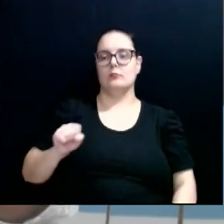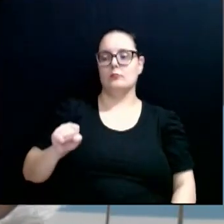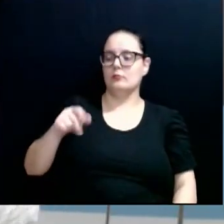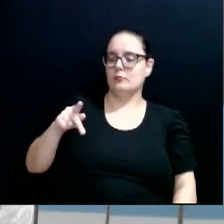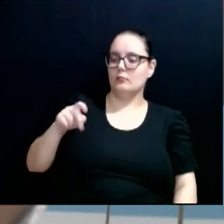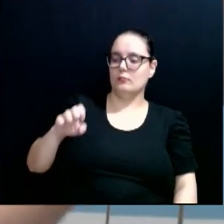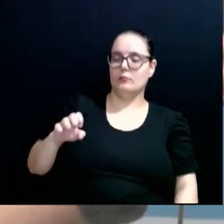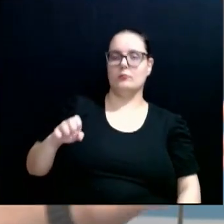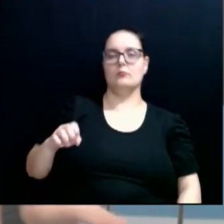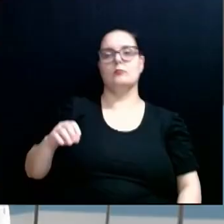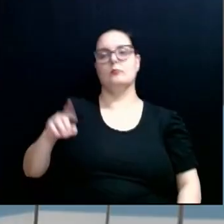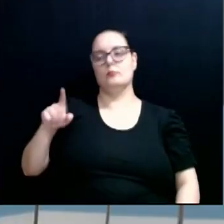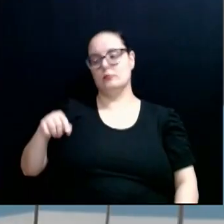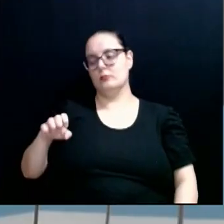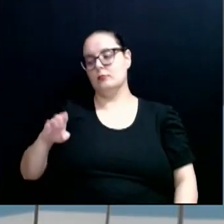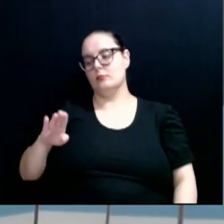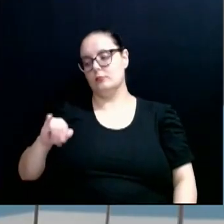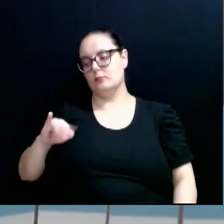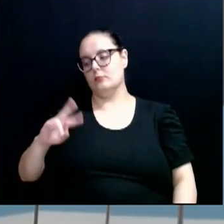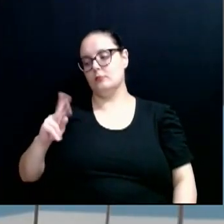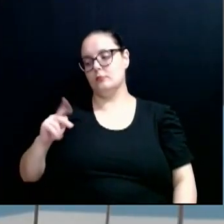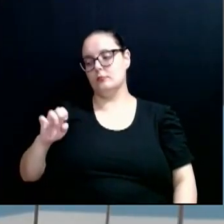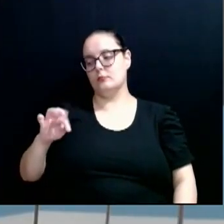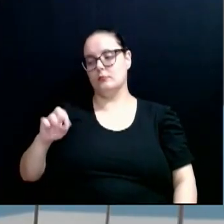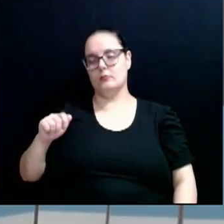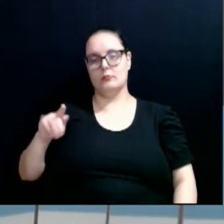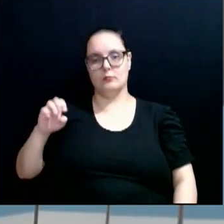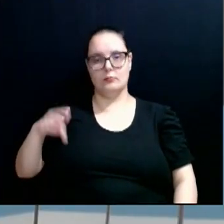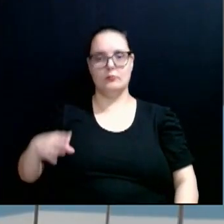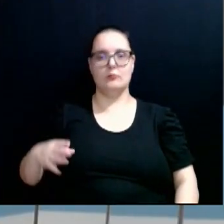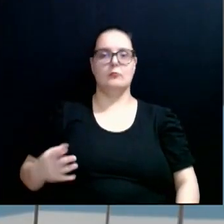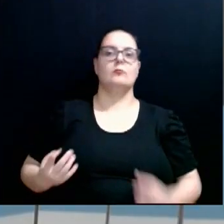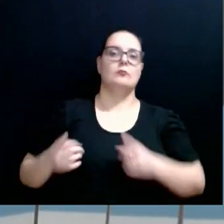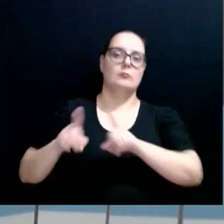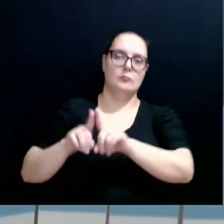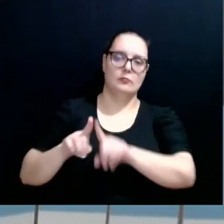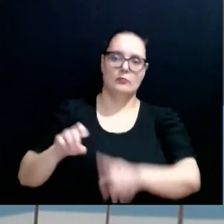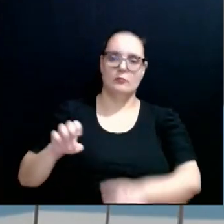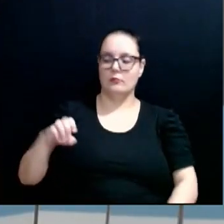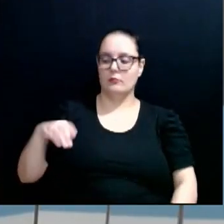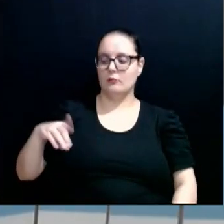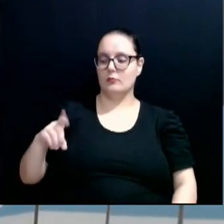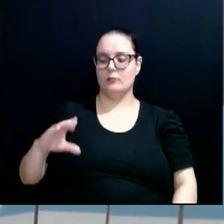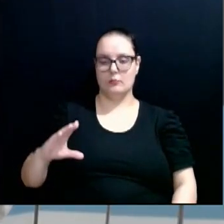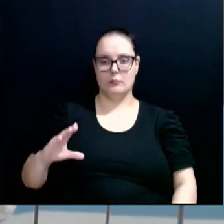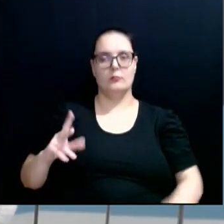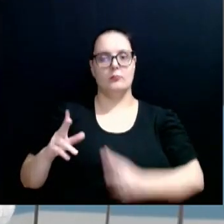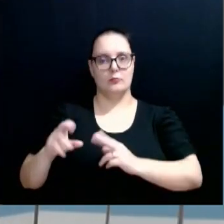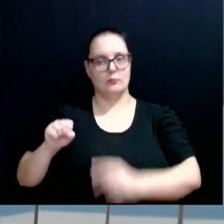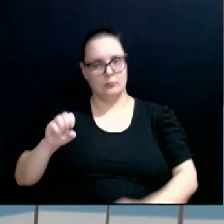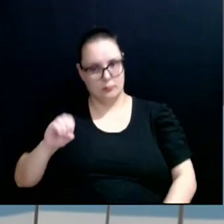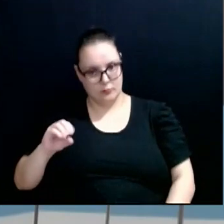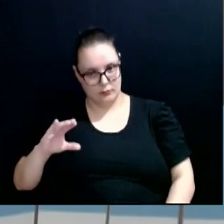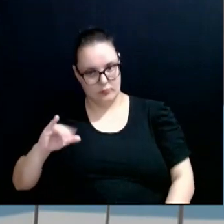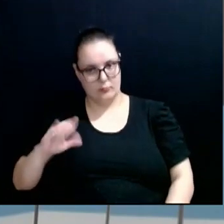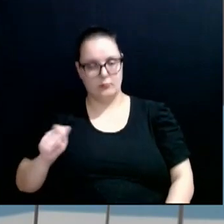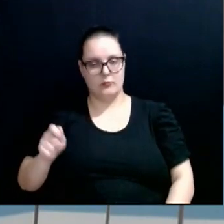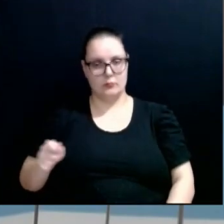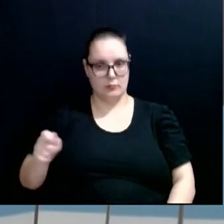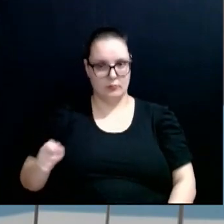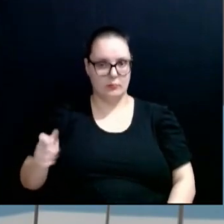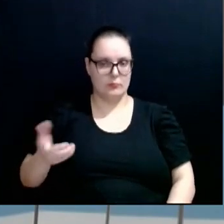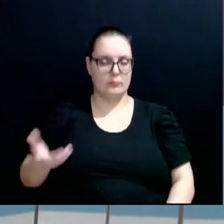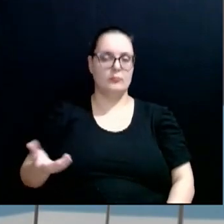esse novo modelo que a gente traz a INDEC como sócia da empresa de bilhetagem, né? Então tem um prazo, aí você tem o prazo